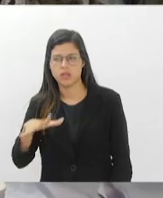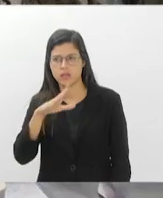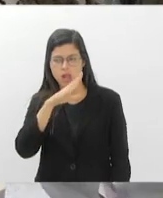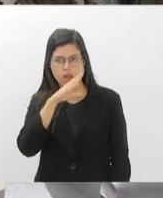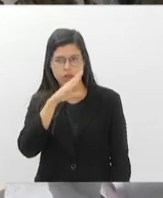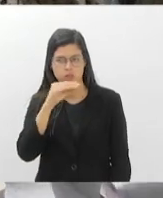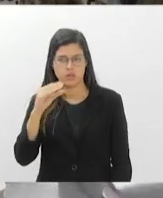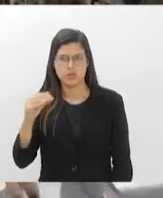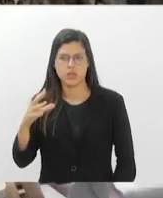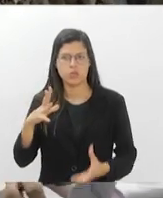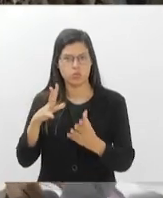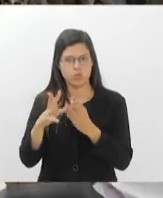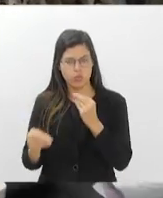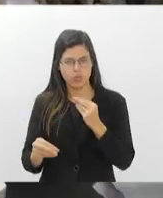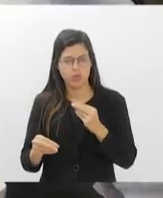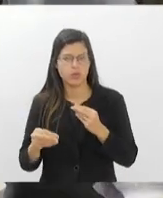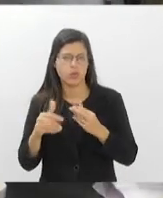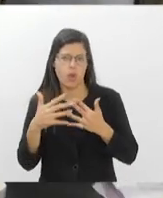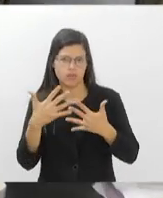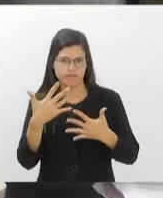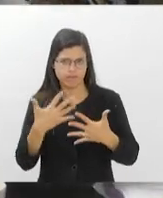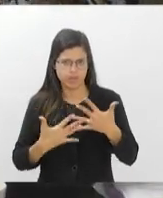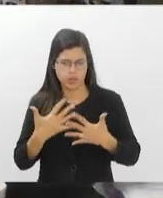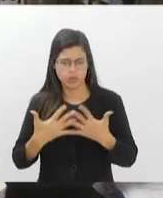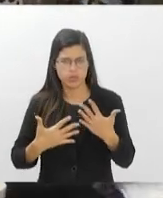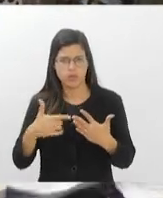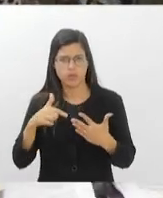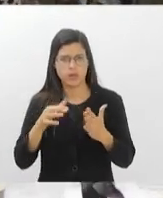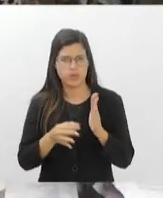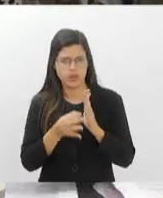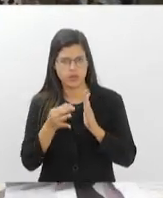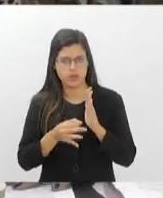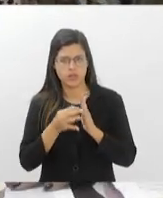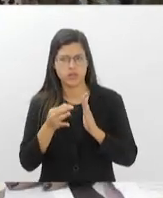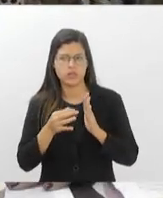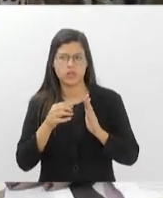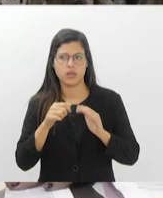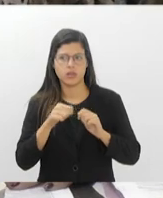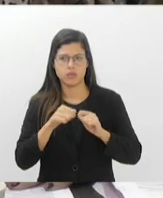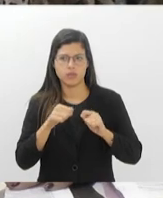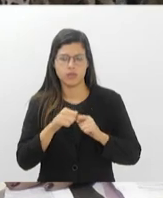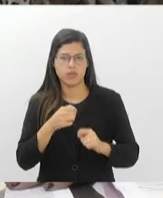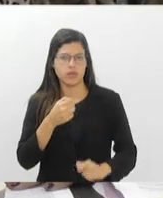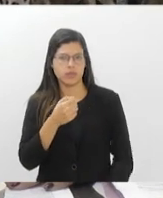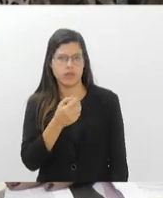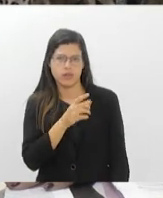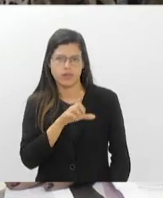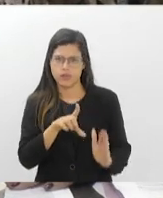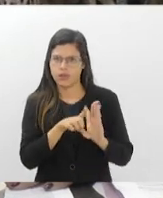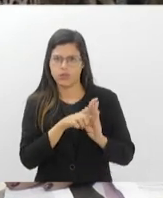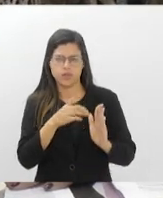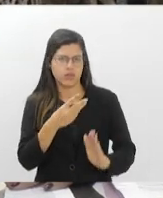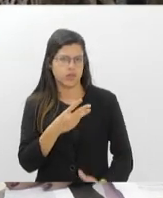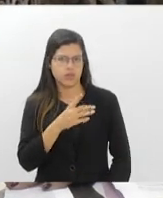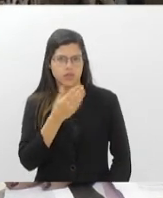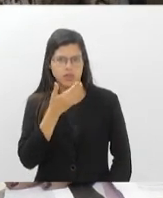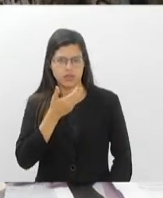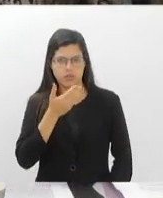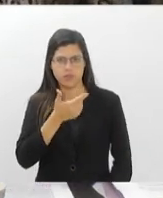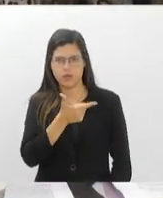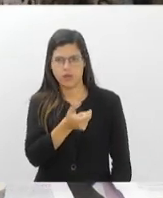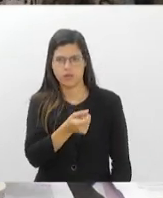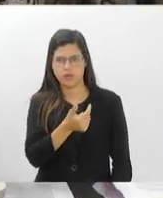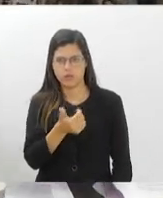O parecer é pela prejudicabilidade, face à lei número 9.506 de 3 de dezembro de 2021. Em